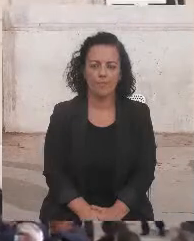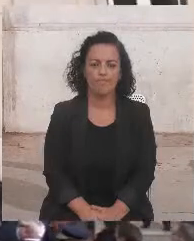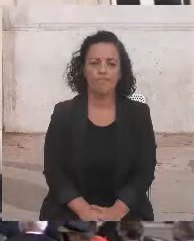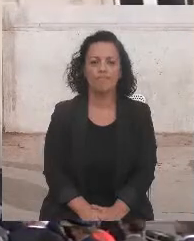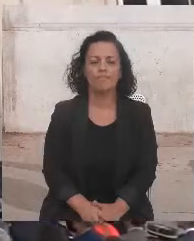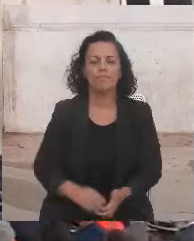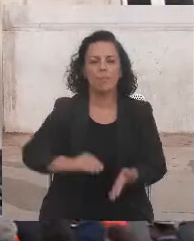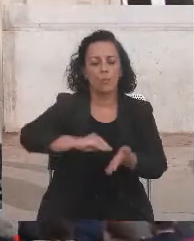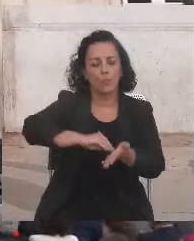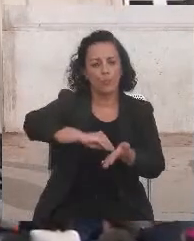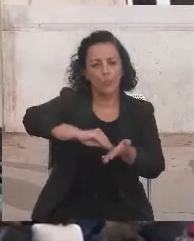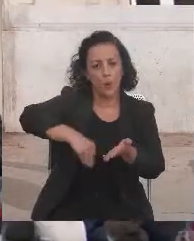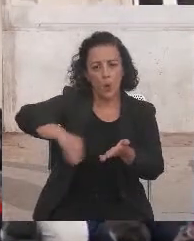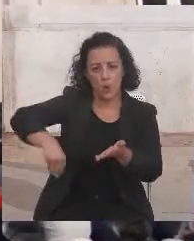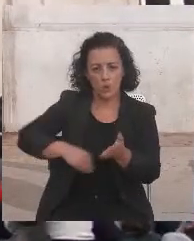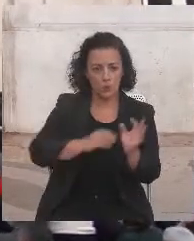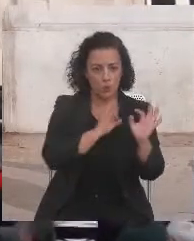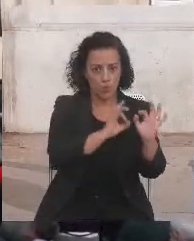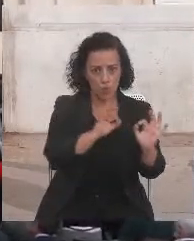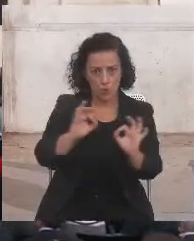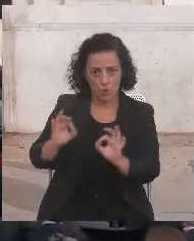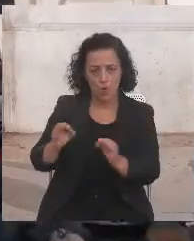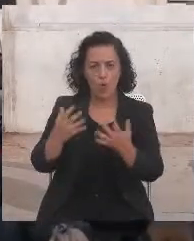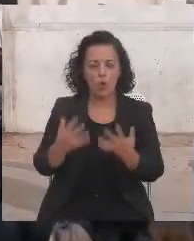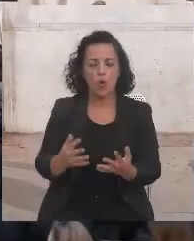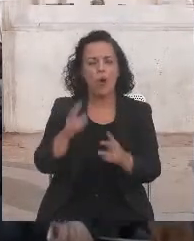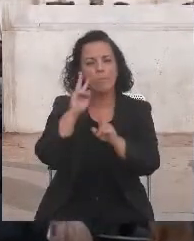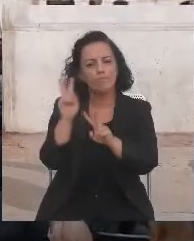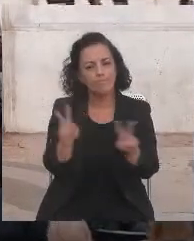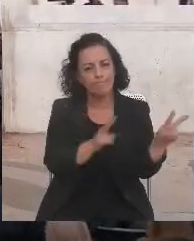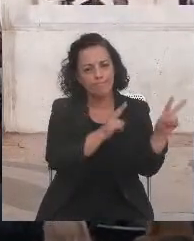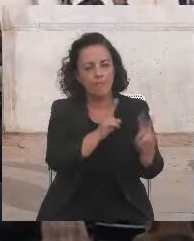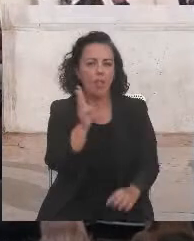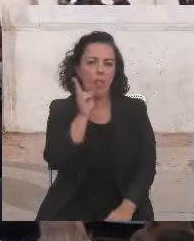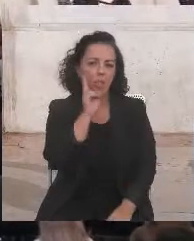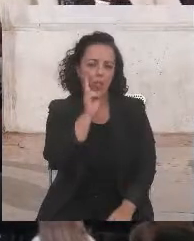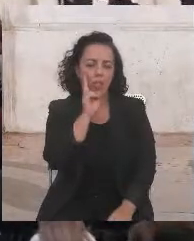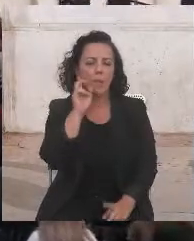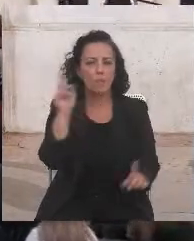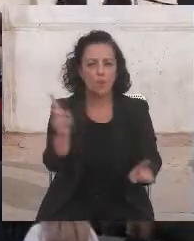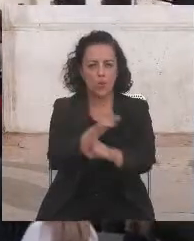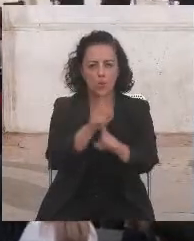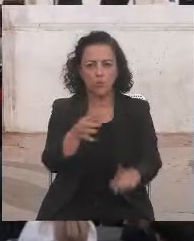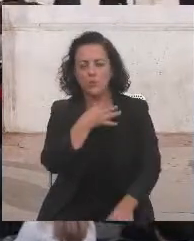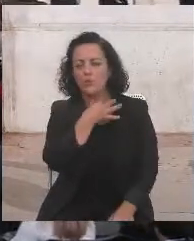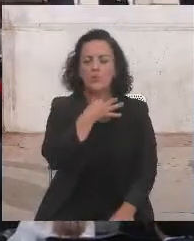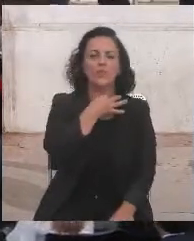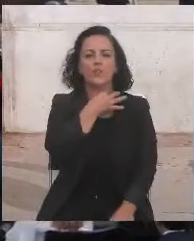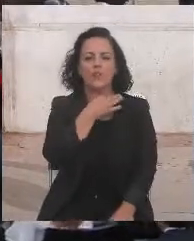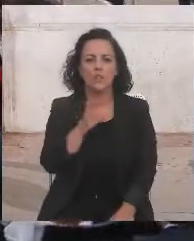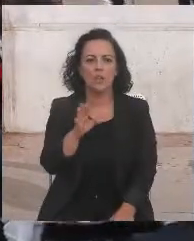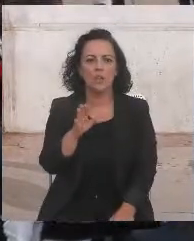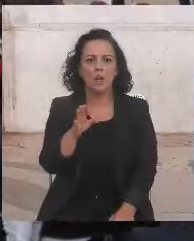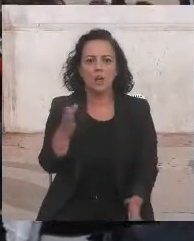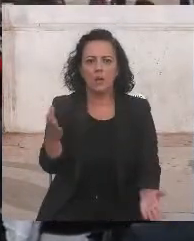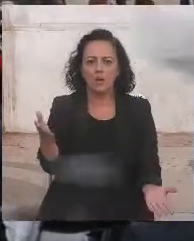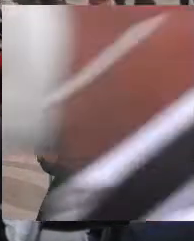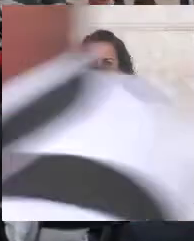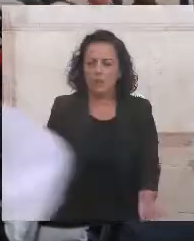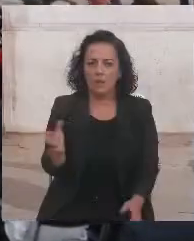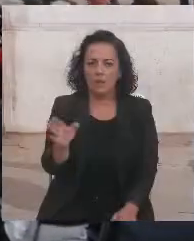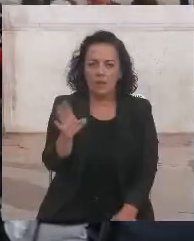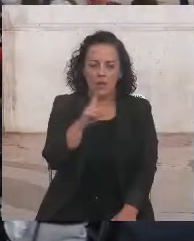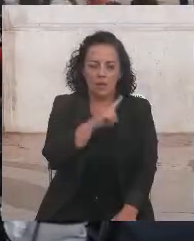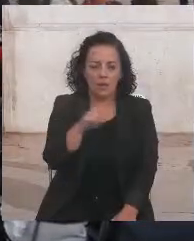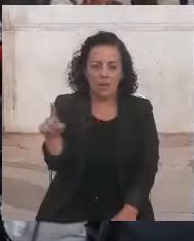Terminado o ato de posse, vamos assistir a um momento musical pelo fadista João Liotte, que interpretará a Canção